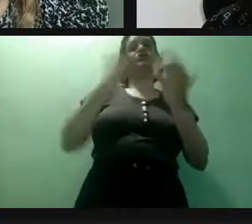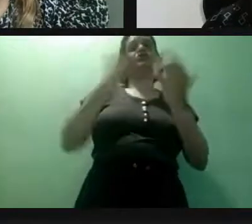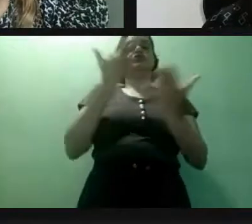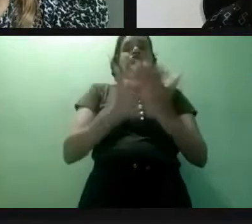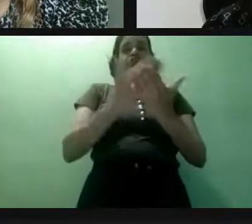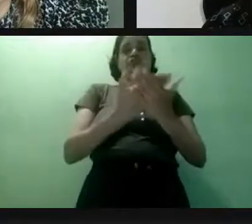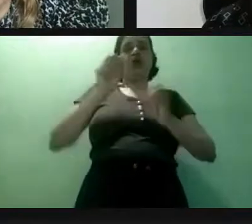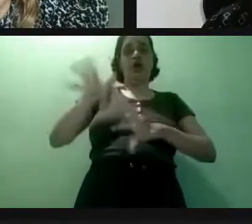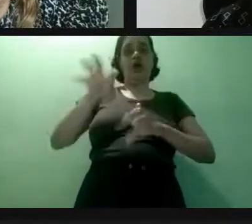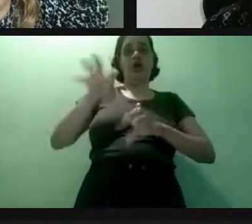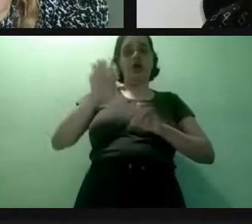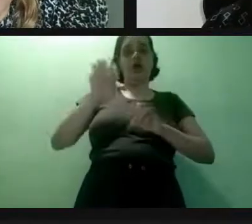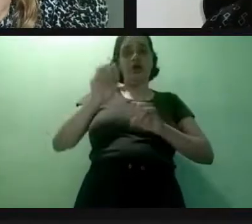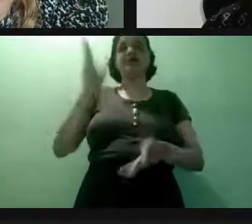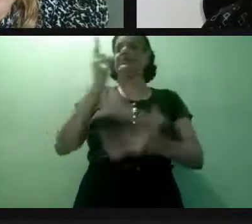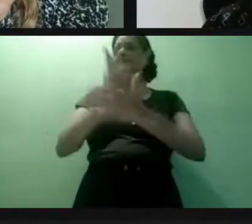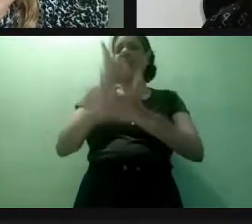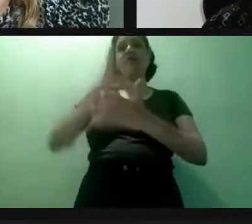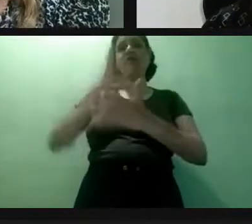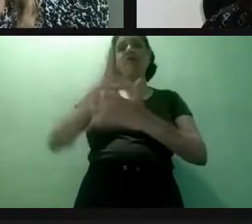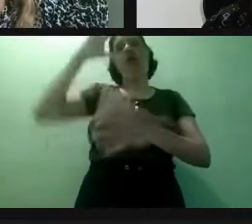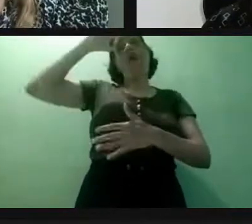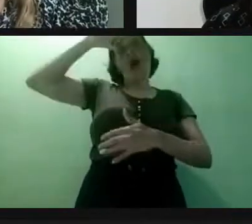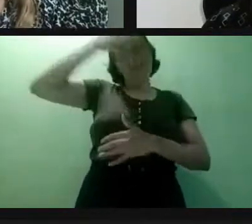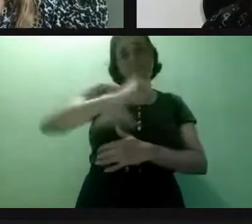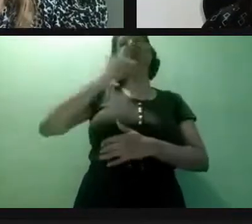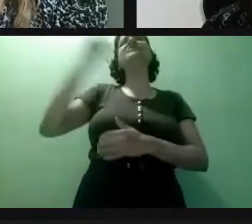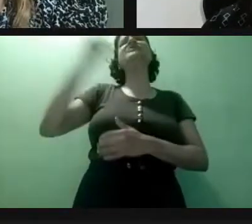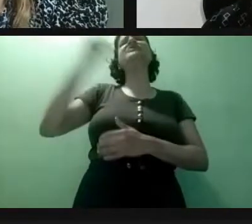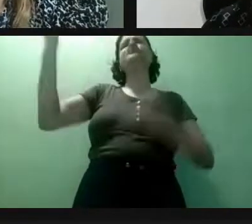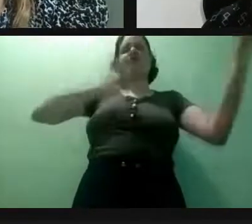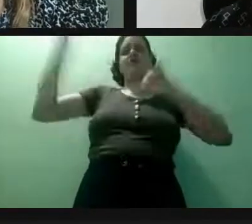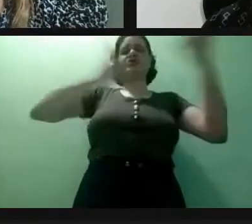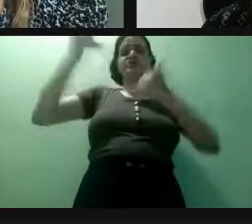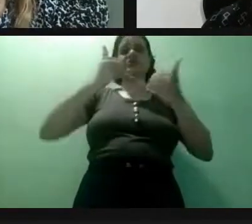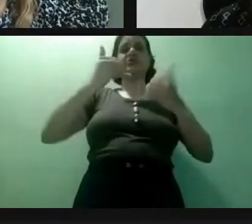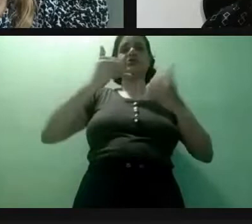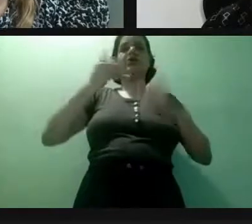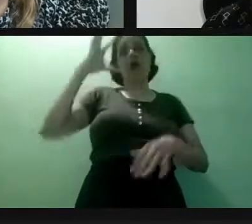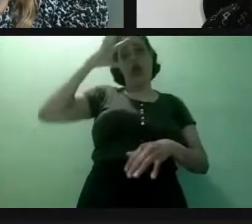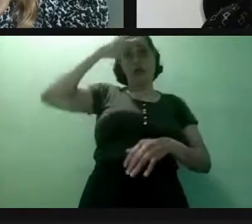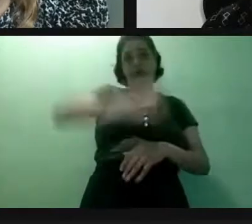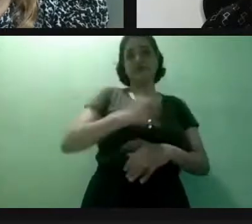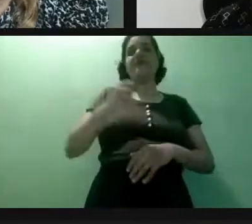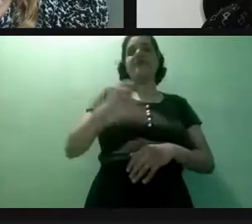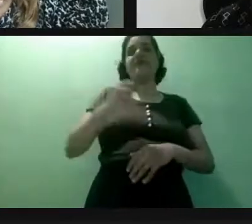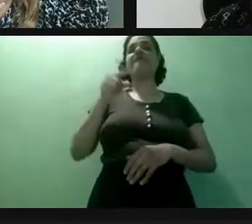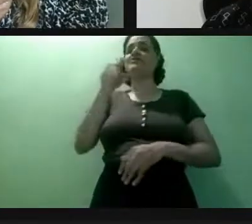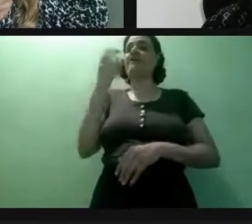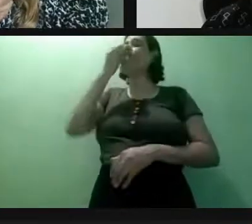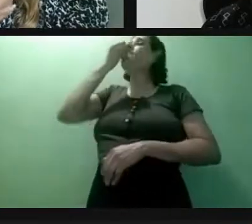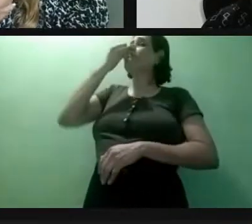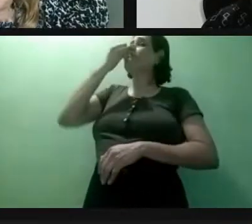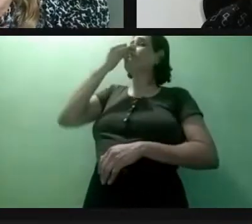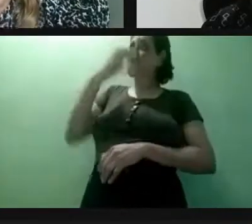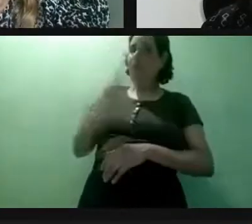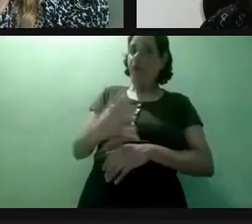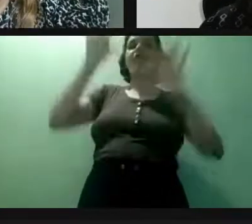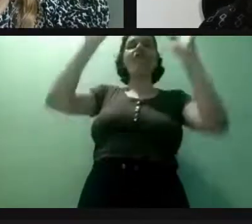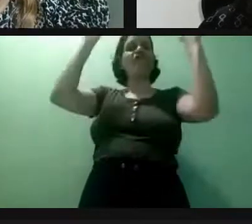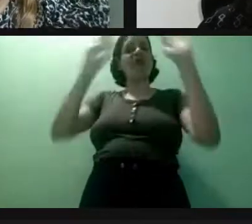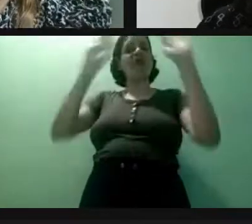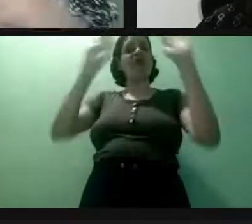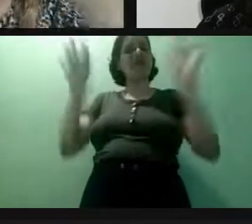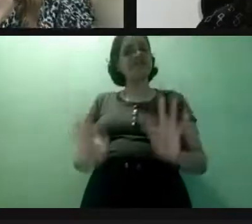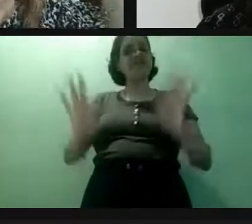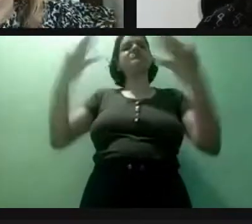as vezes eu aprendo mais alguma coisa. Eu acho que você foi muito feliz numa coisa que você falou aí,